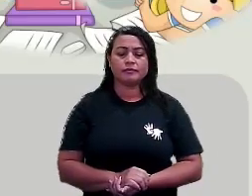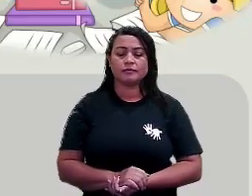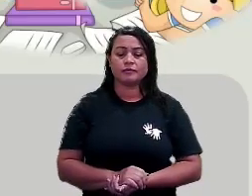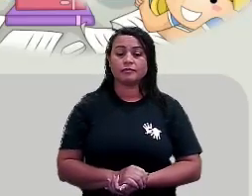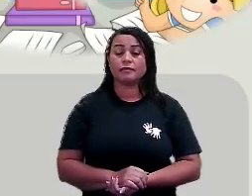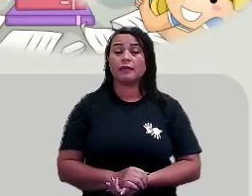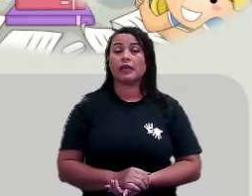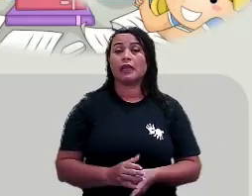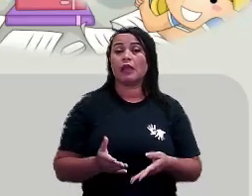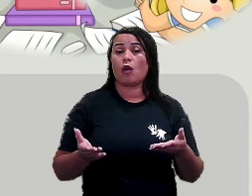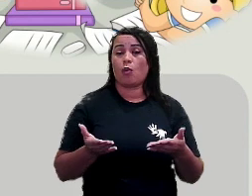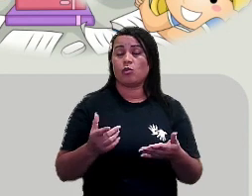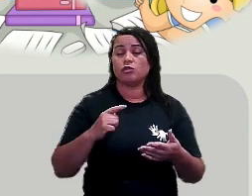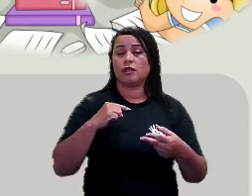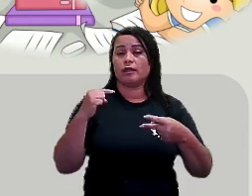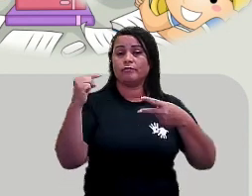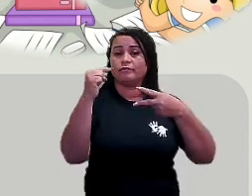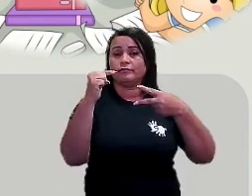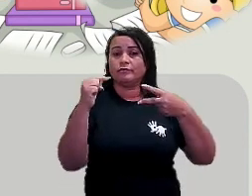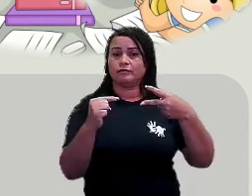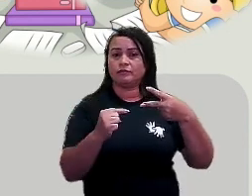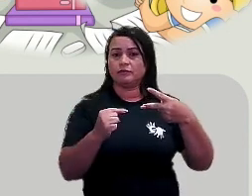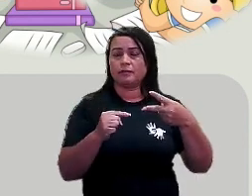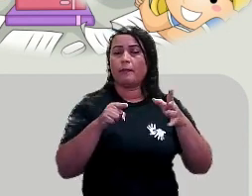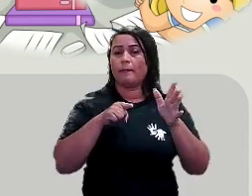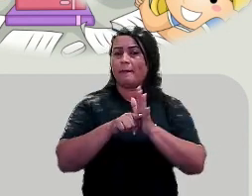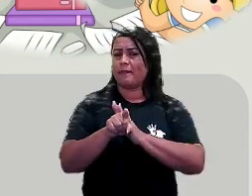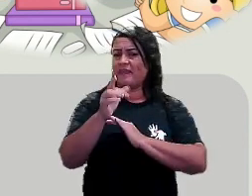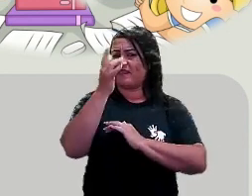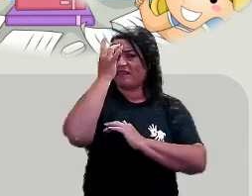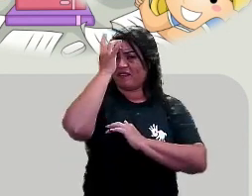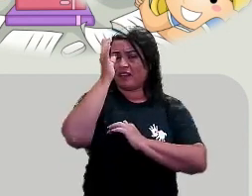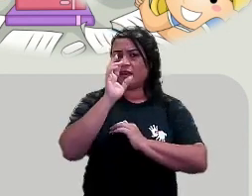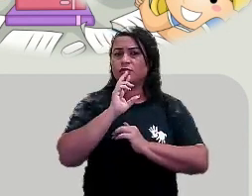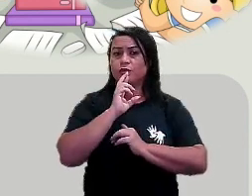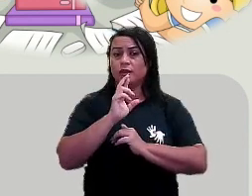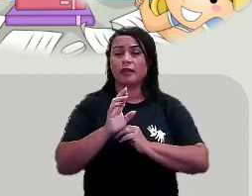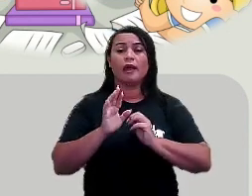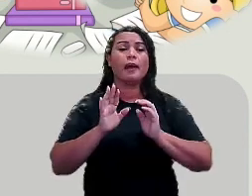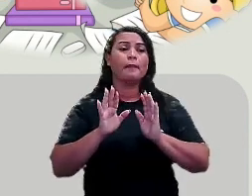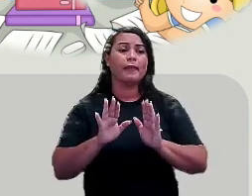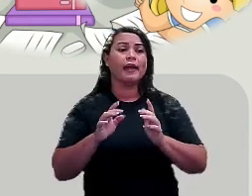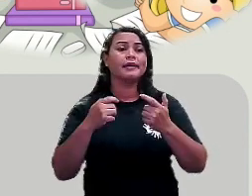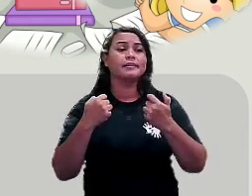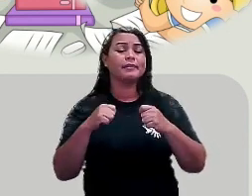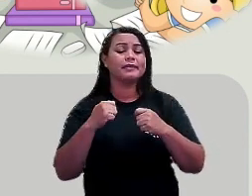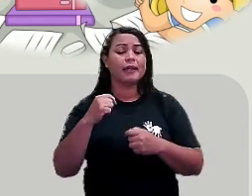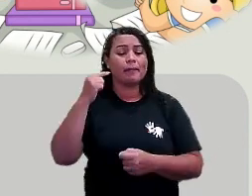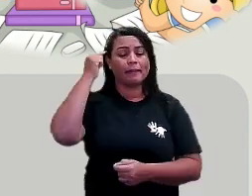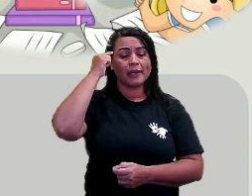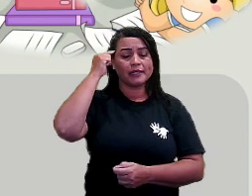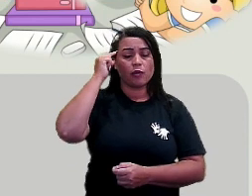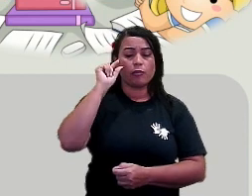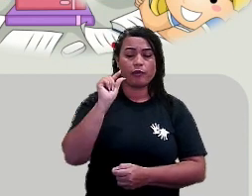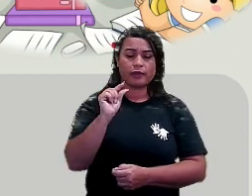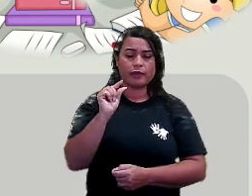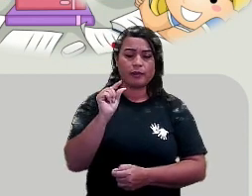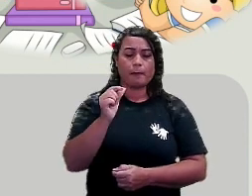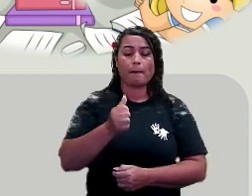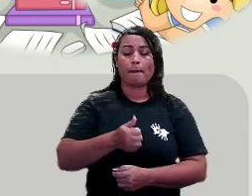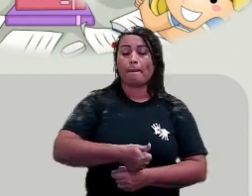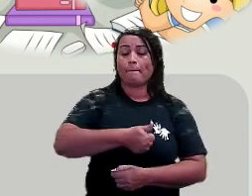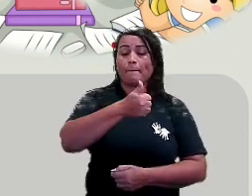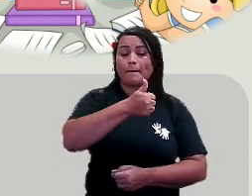Então, eu hoje coloquei só 2 perguntas, super fácil de você responder. Porém, vai precisar pensar um pouquinho.